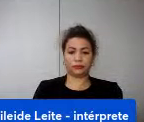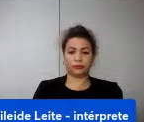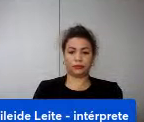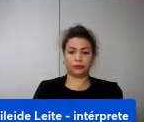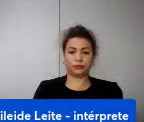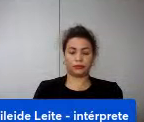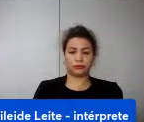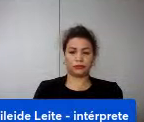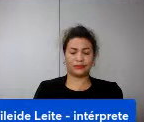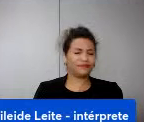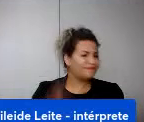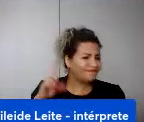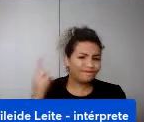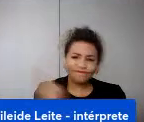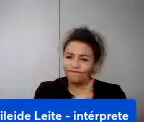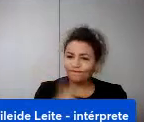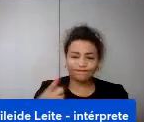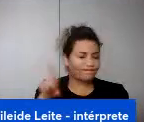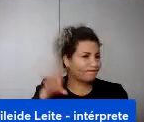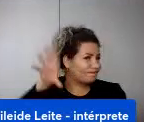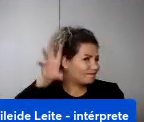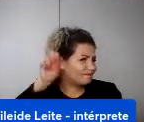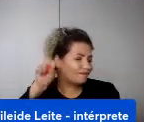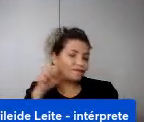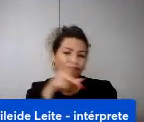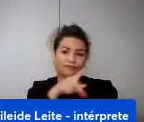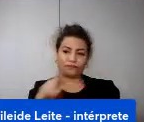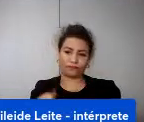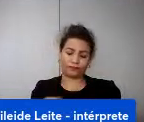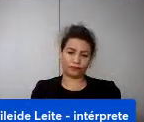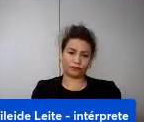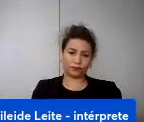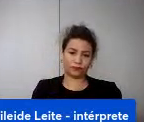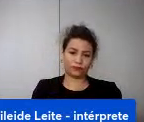Nós estamos ouvindo, professor Roberto. De